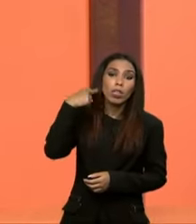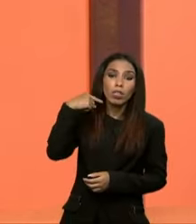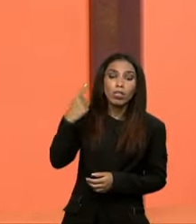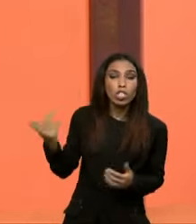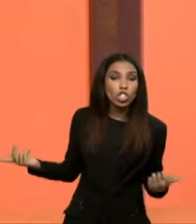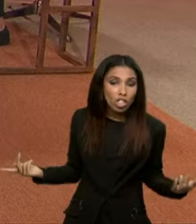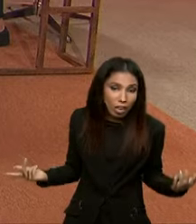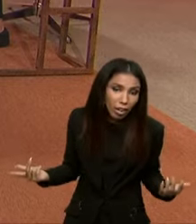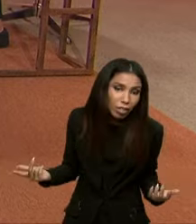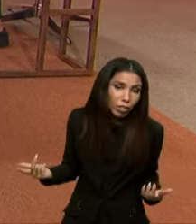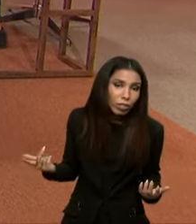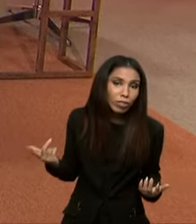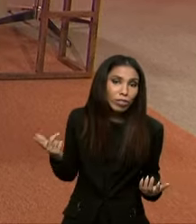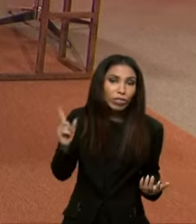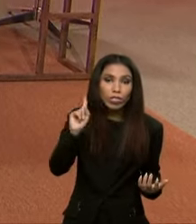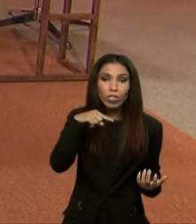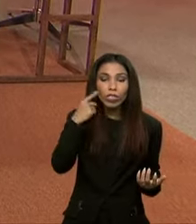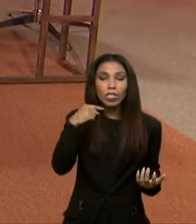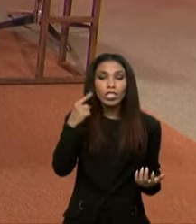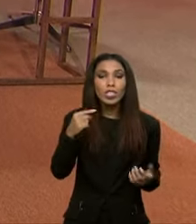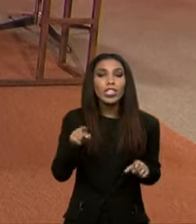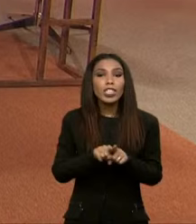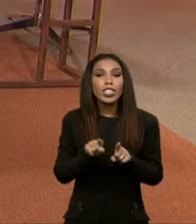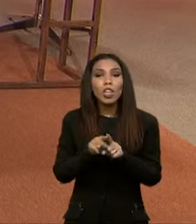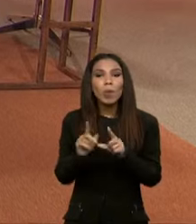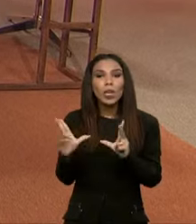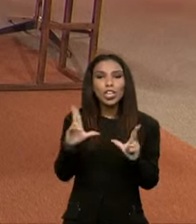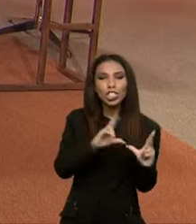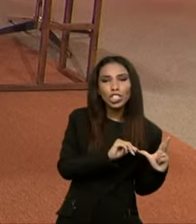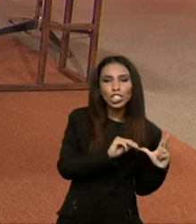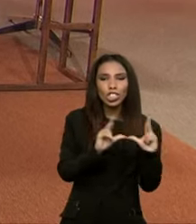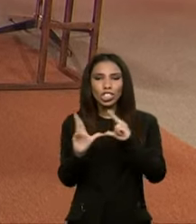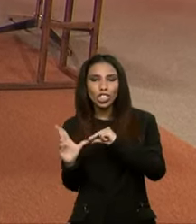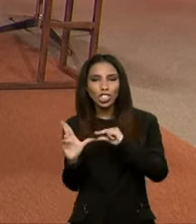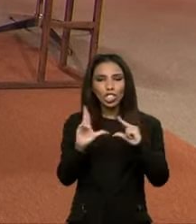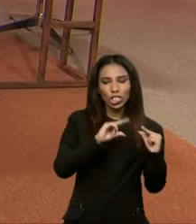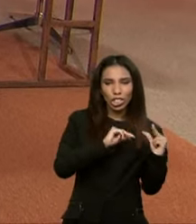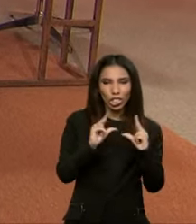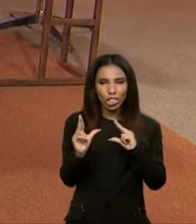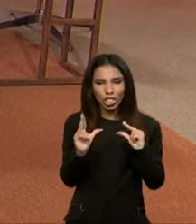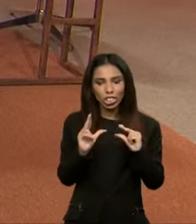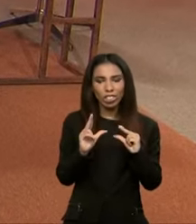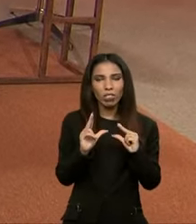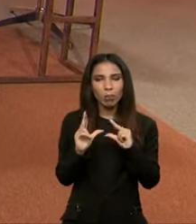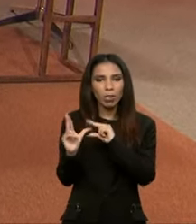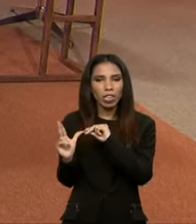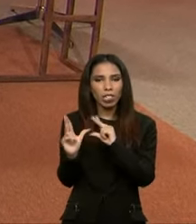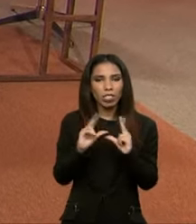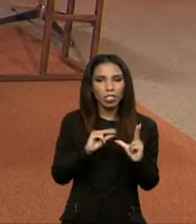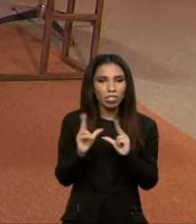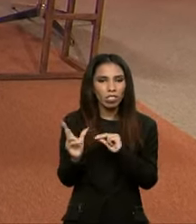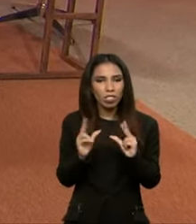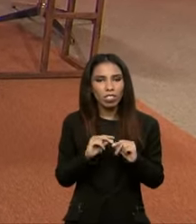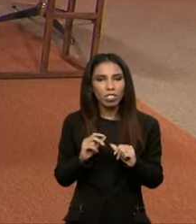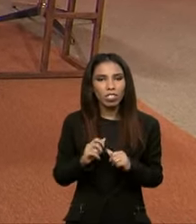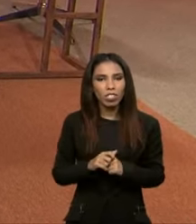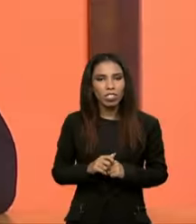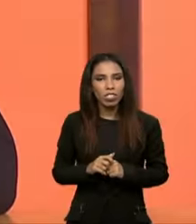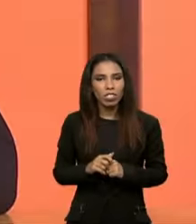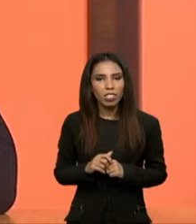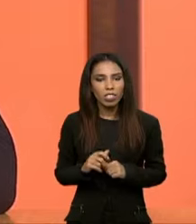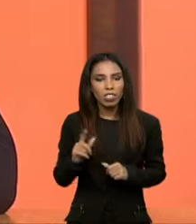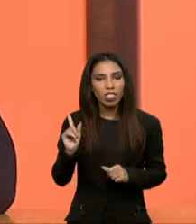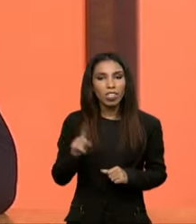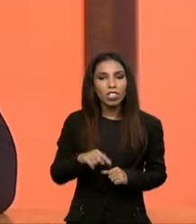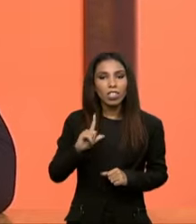artística? Ginástica rítmica? É, não, então, tem essa história. Eu fui estudar Direito. Peraí, eu vou fazer. E aí